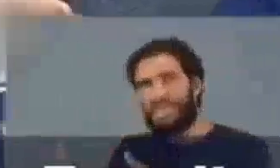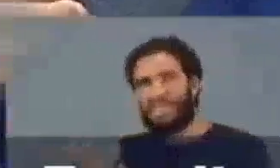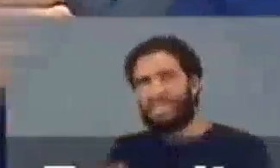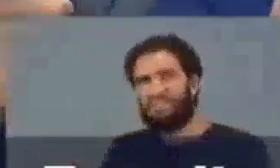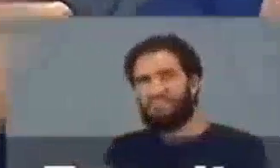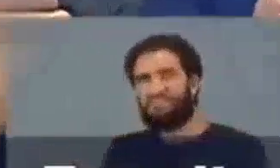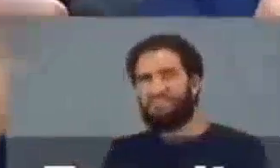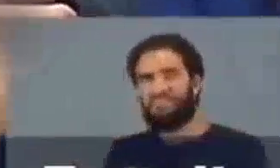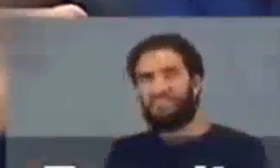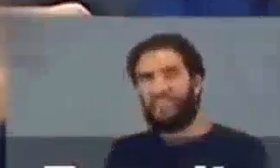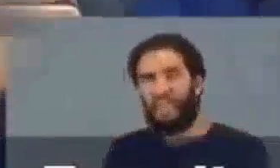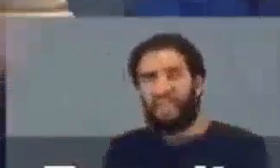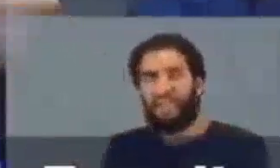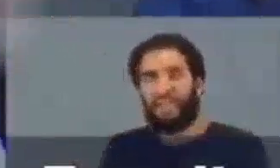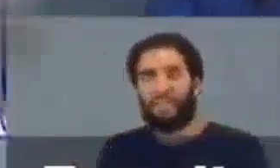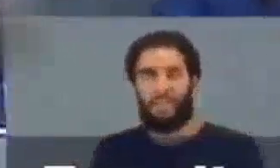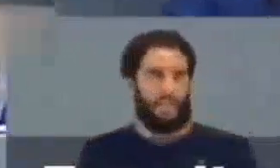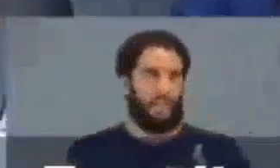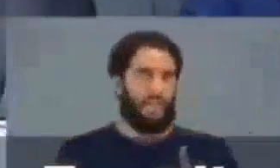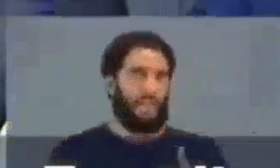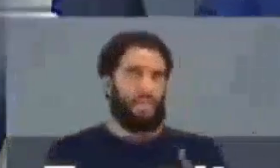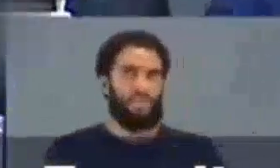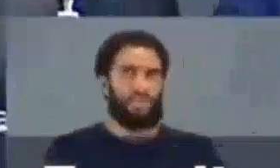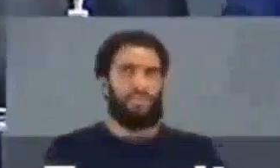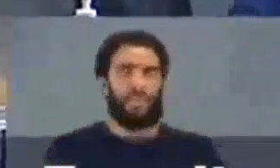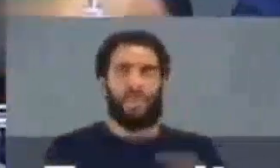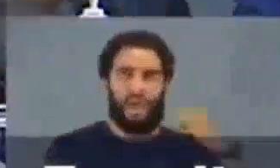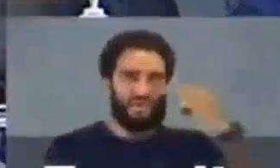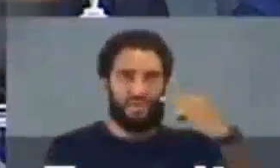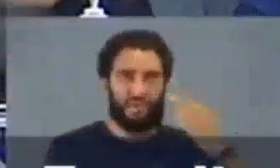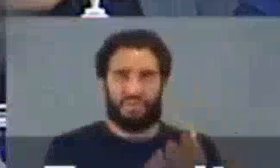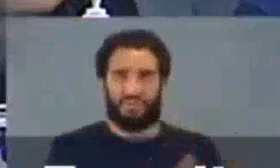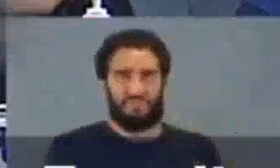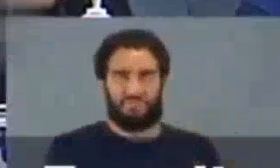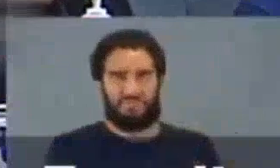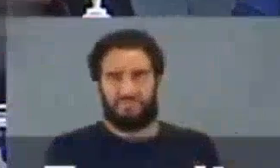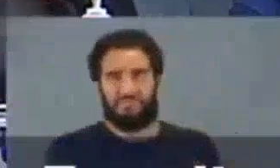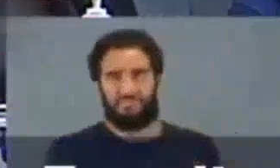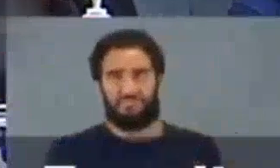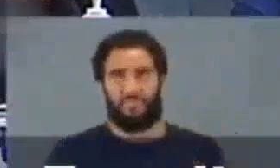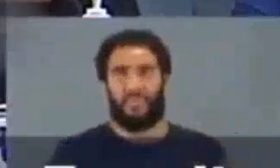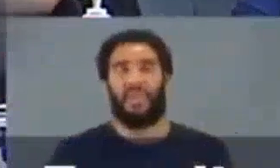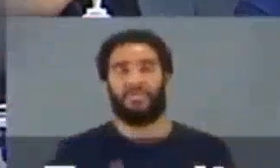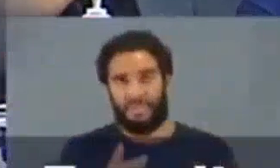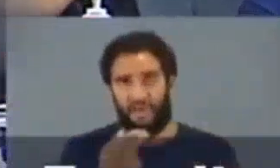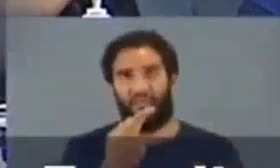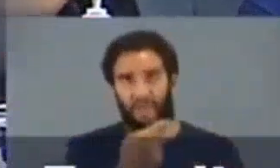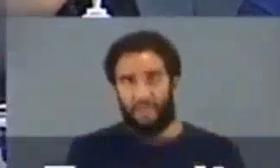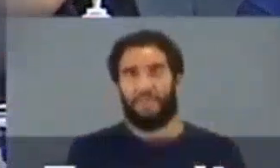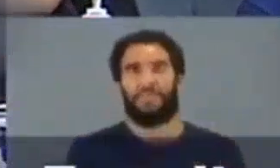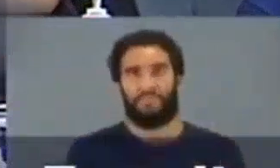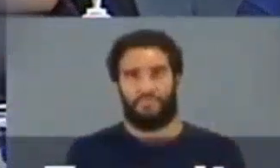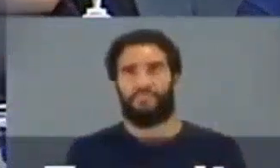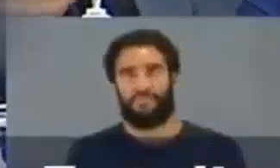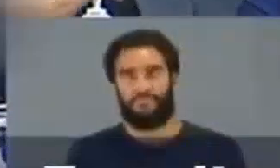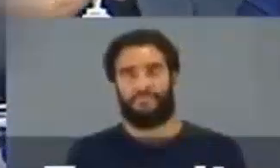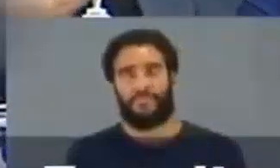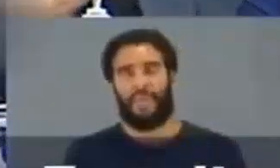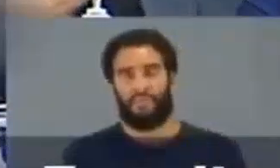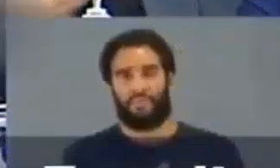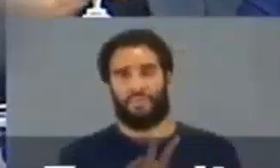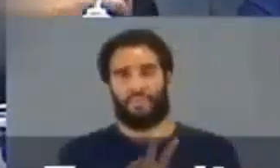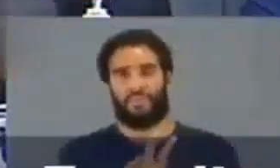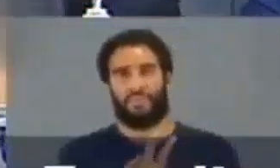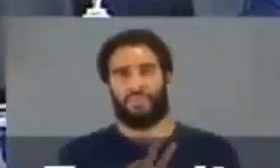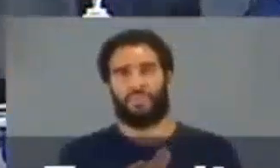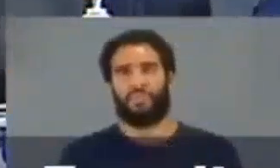Acho que não. Nem eu, nem os advogados aqui. Tem até uma fé nessa ação aí. Nós já falamos isso lá na nossa defesa, que teve uma fé na